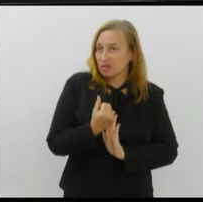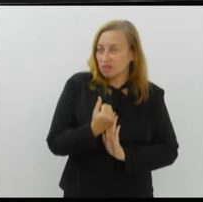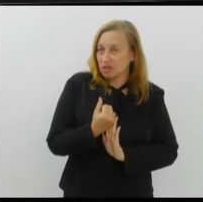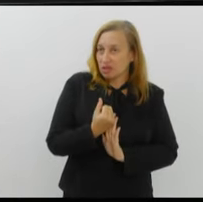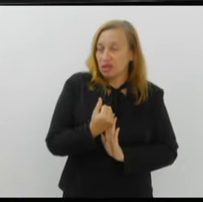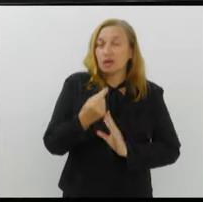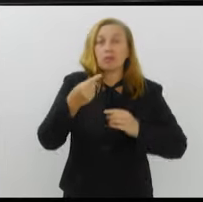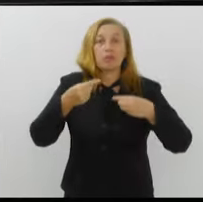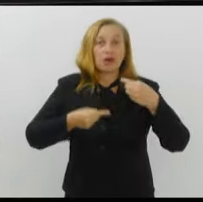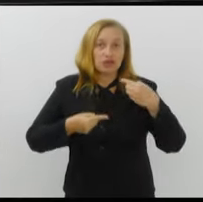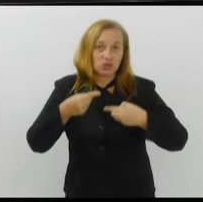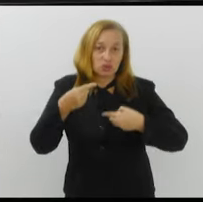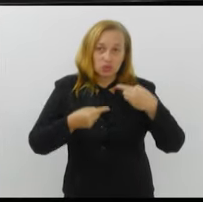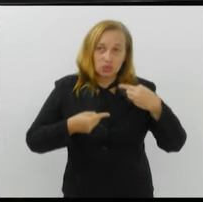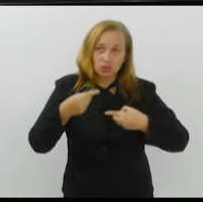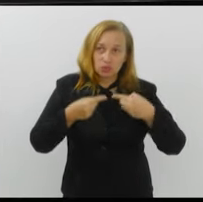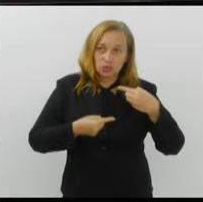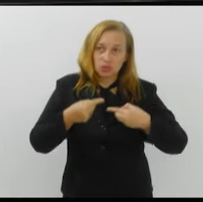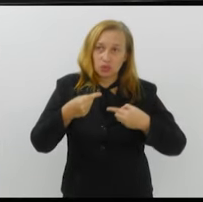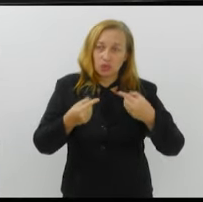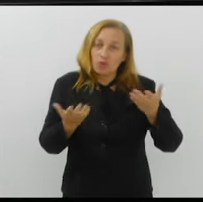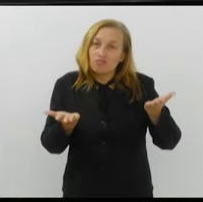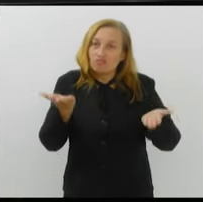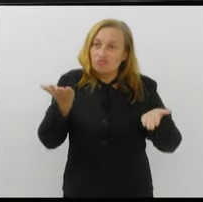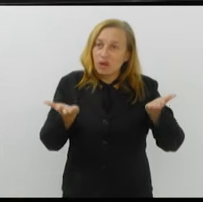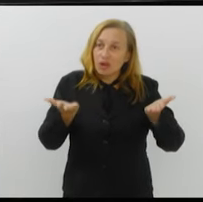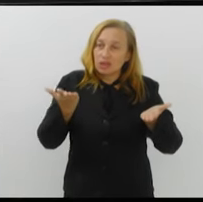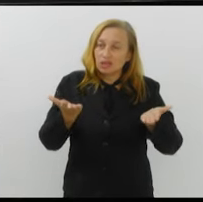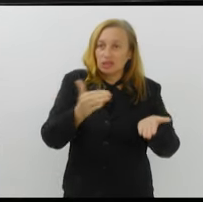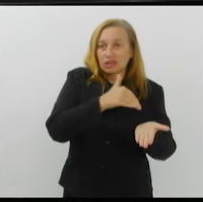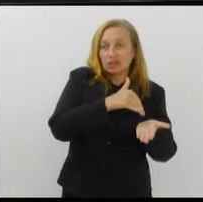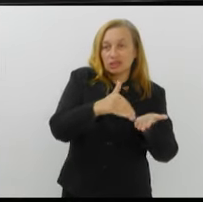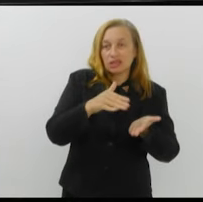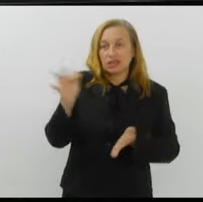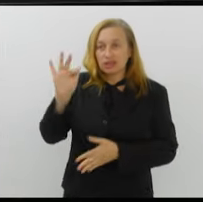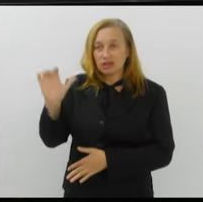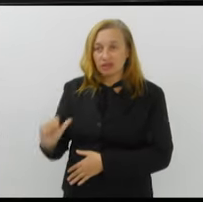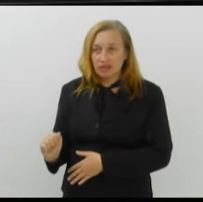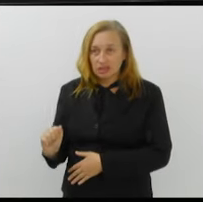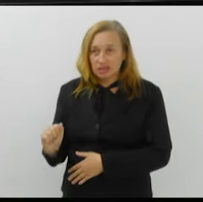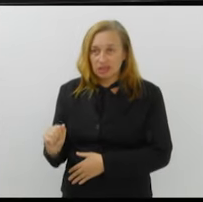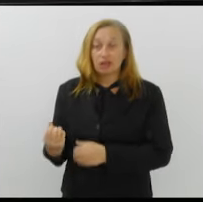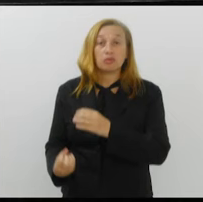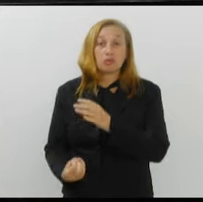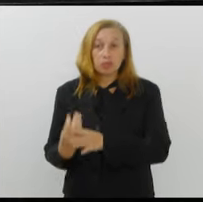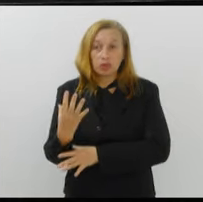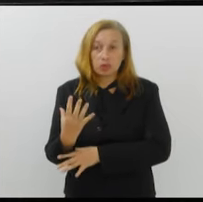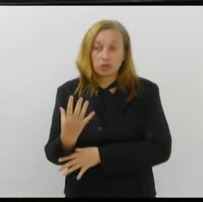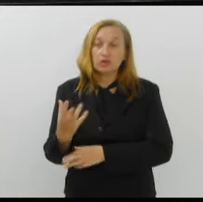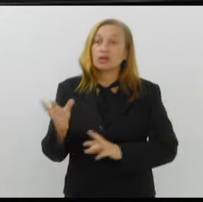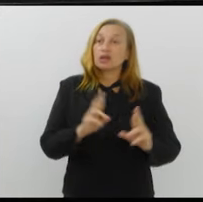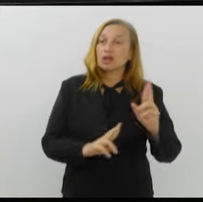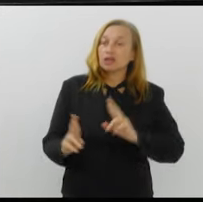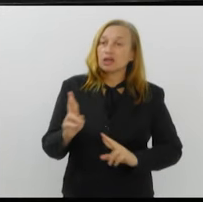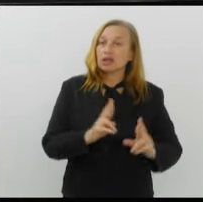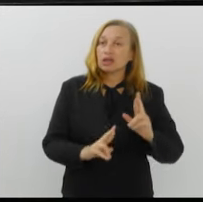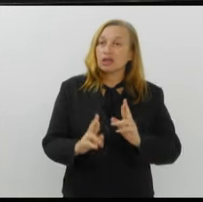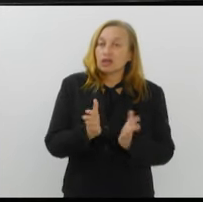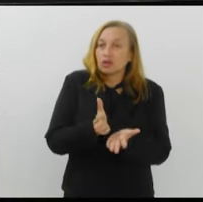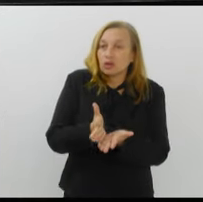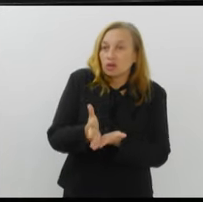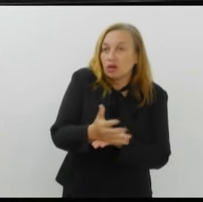para discutir o balanço que a Secretaria de Fazenda produziu em relação a receitas